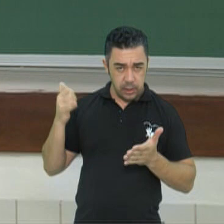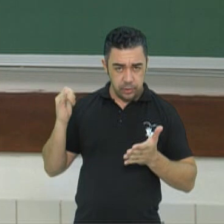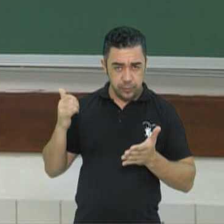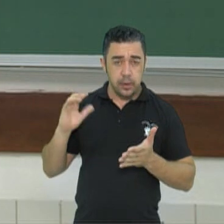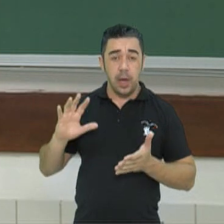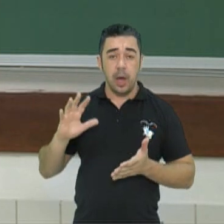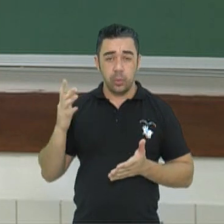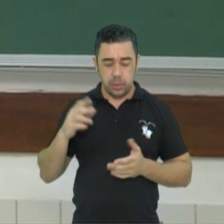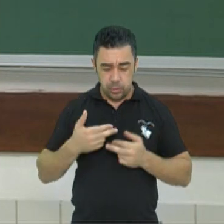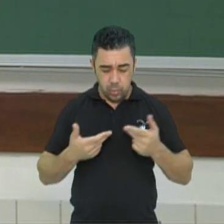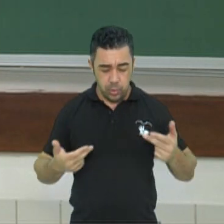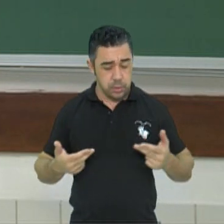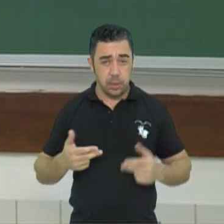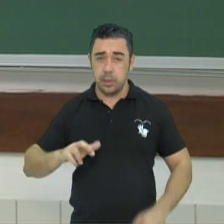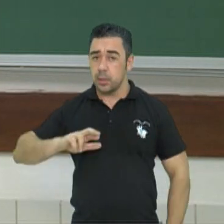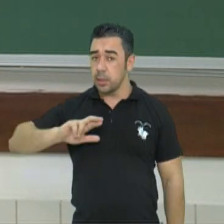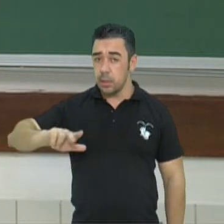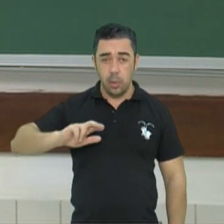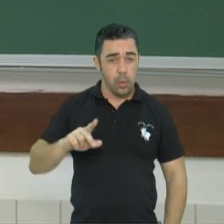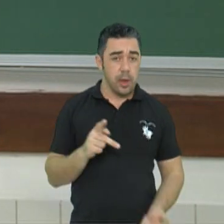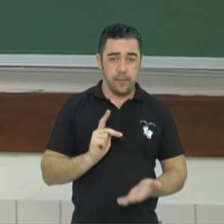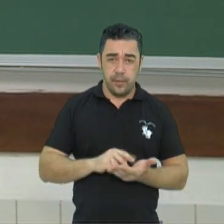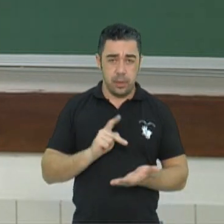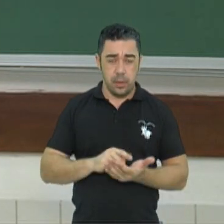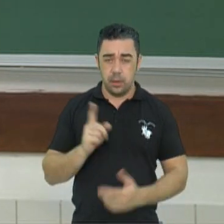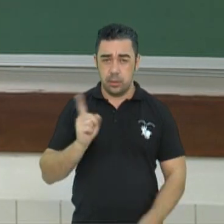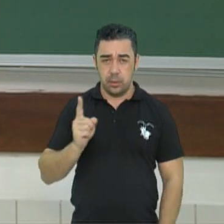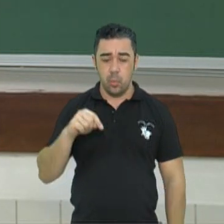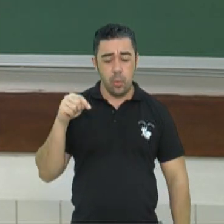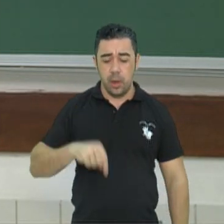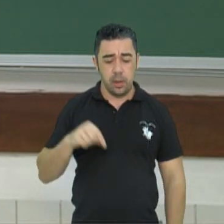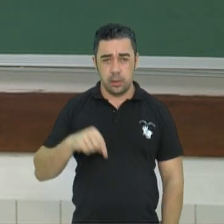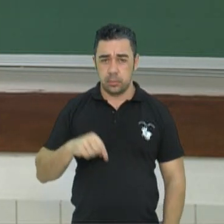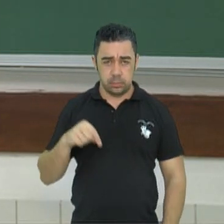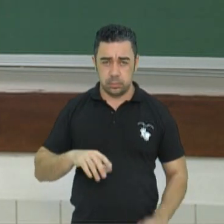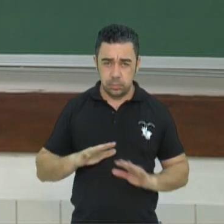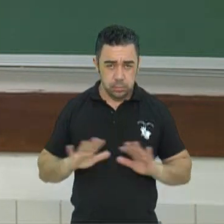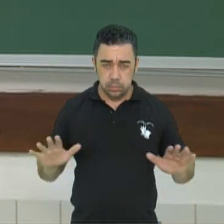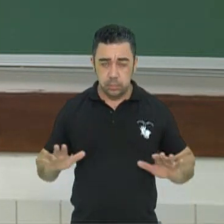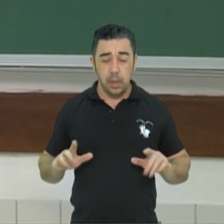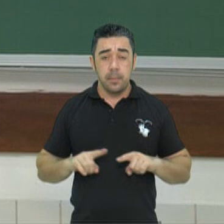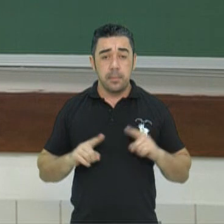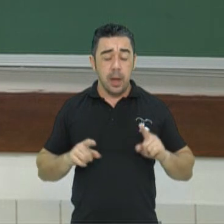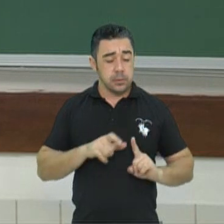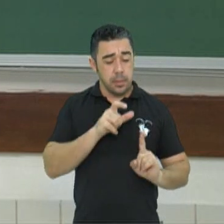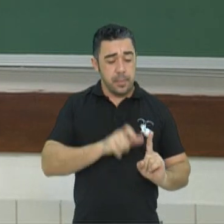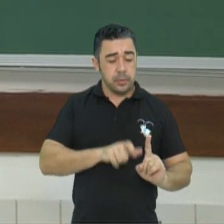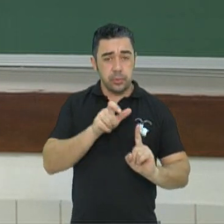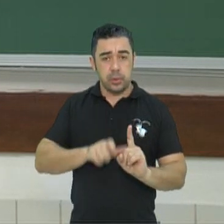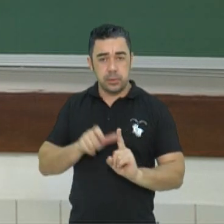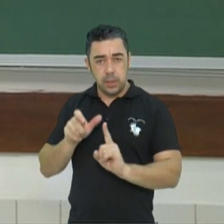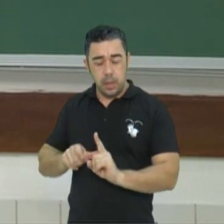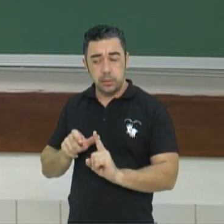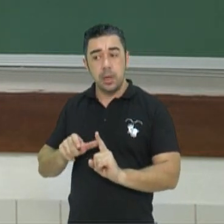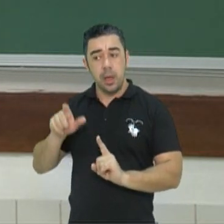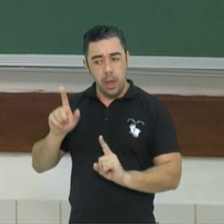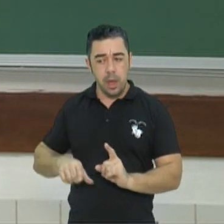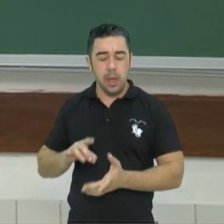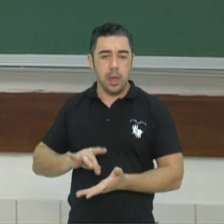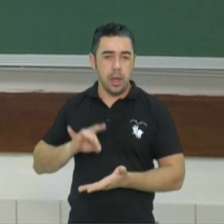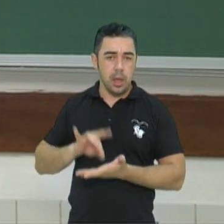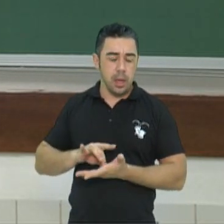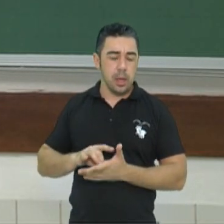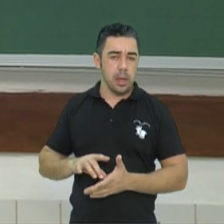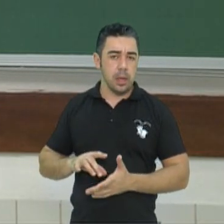acontecem coisas que não são reais, não são desse mundo, mas para os personagens faz total sentido. E quando